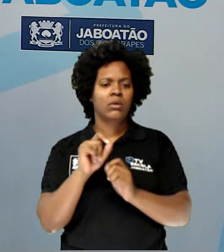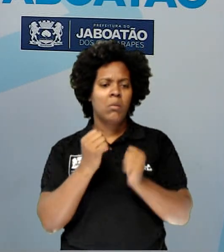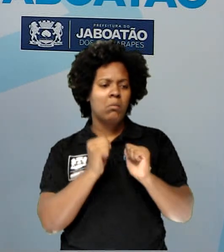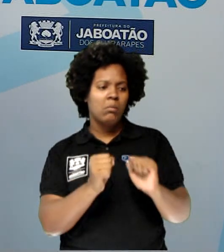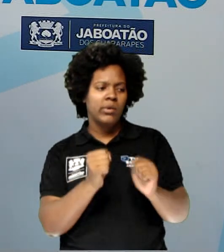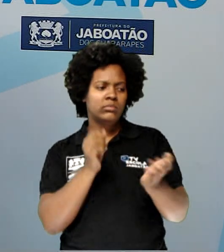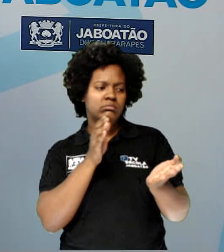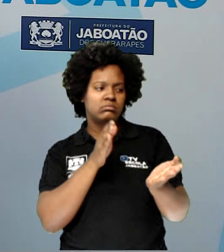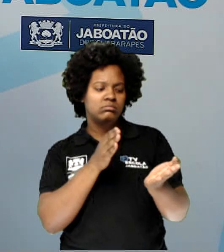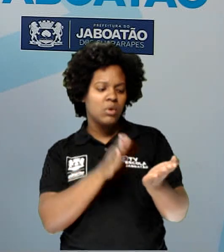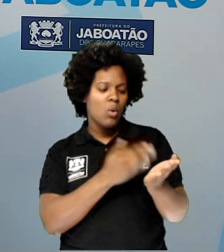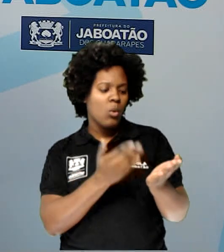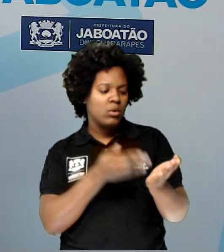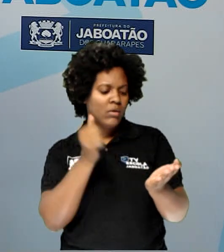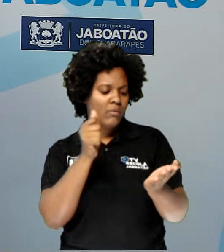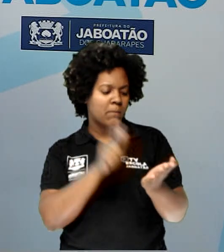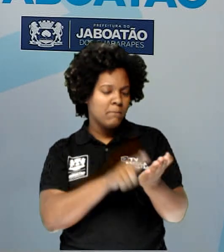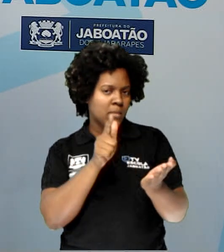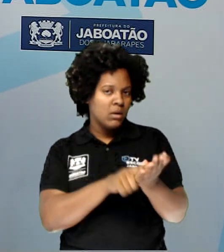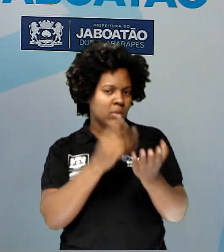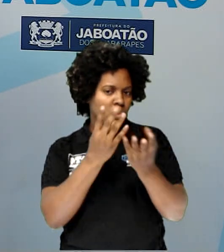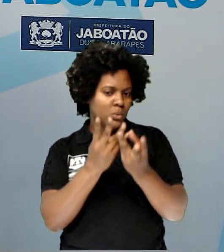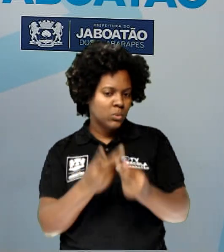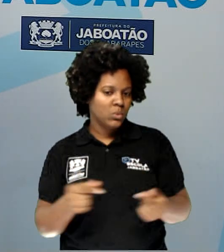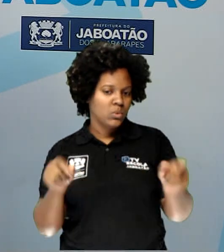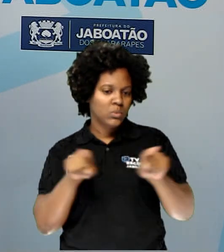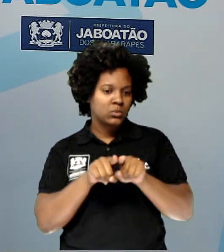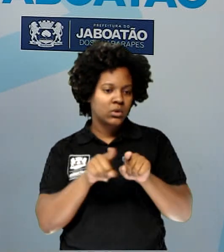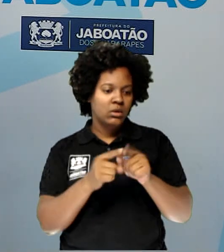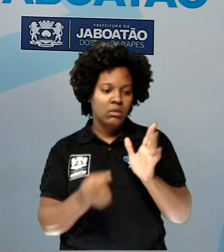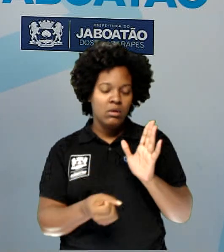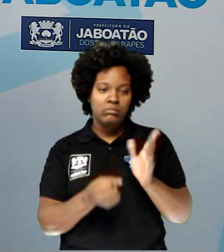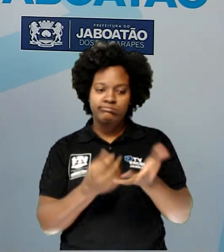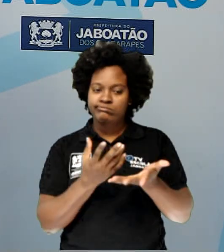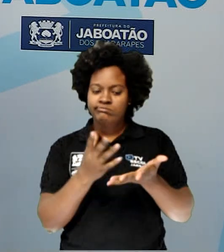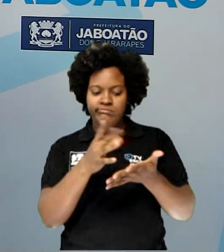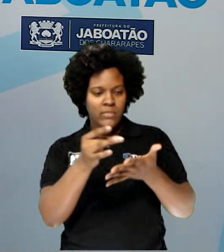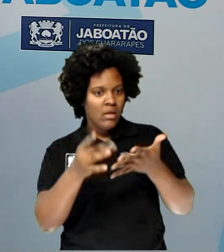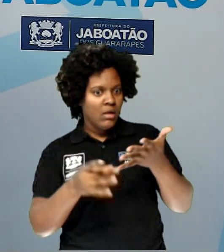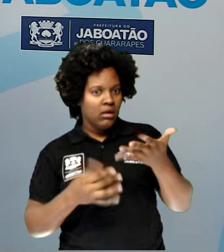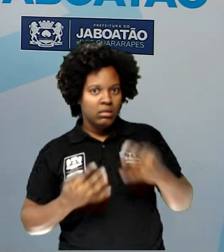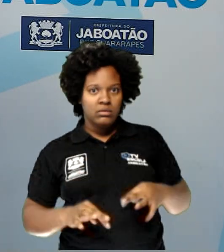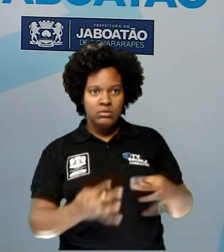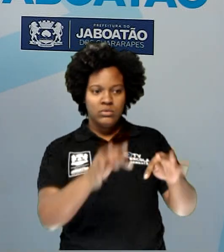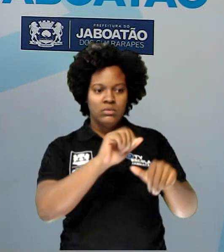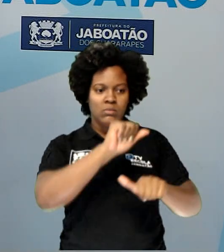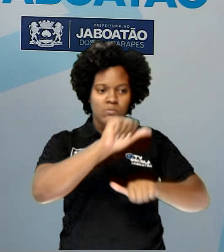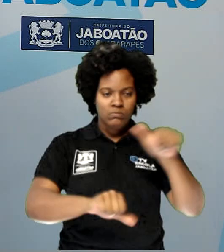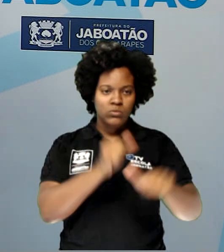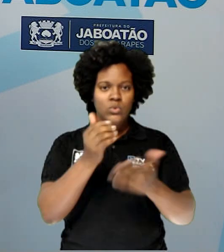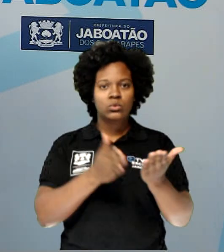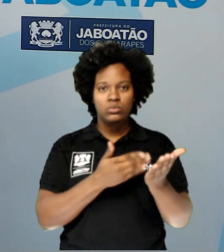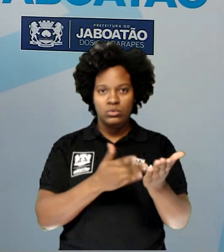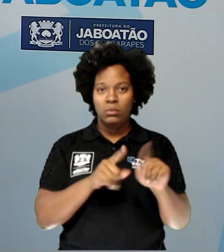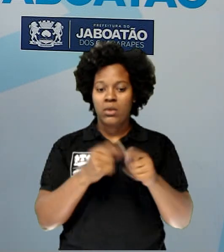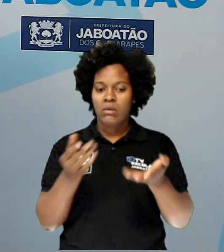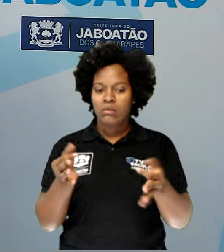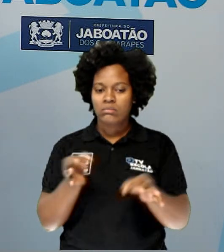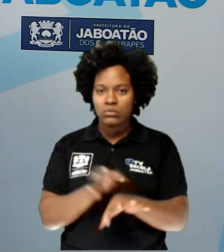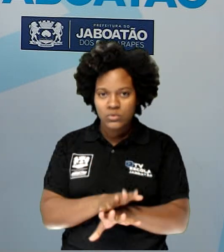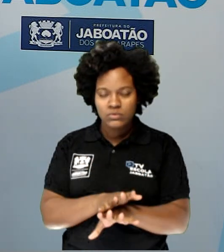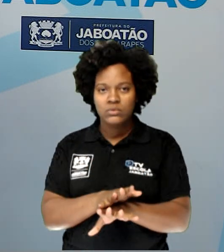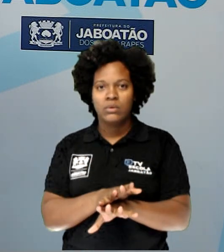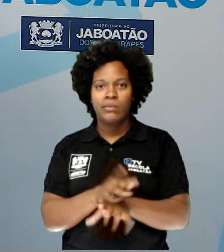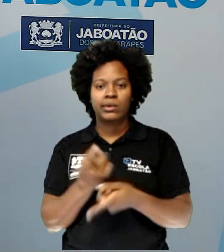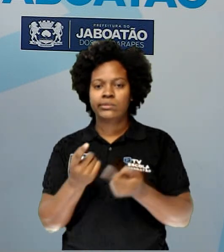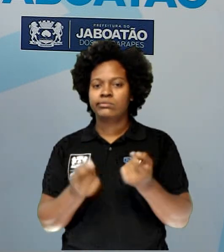possibilidade do livro de papel sumir, porque existem muitas tecnologias hoje que substituiriam o livro. Porém, no final,